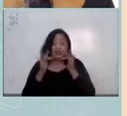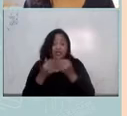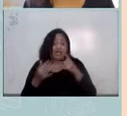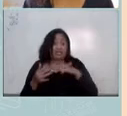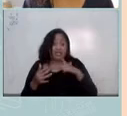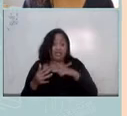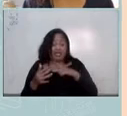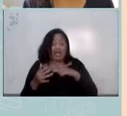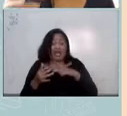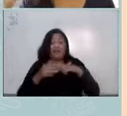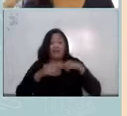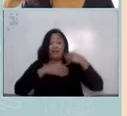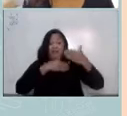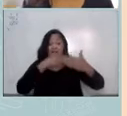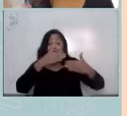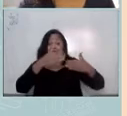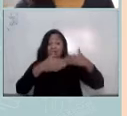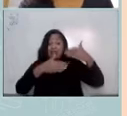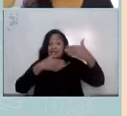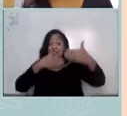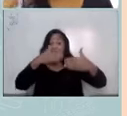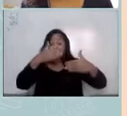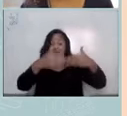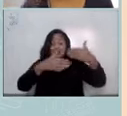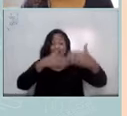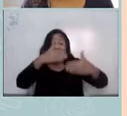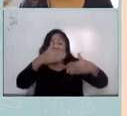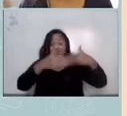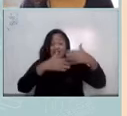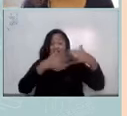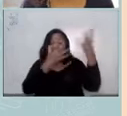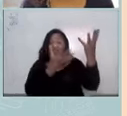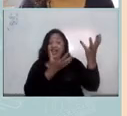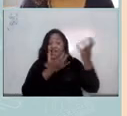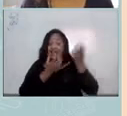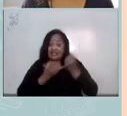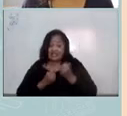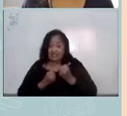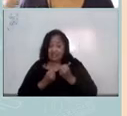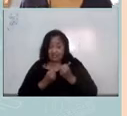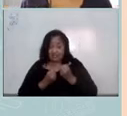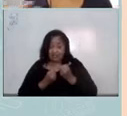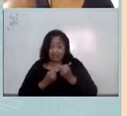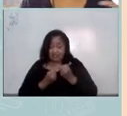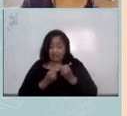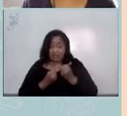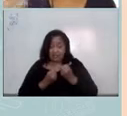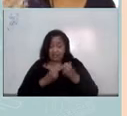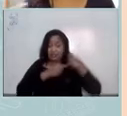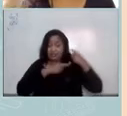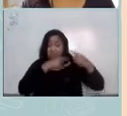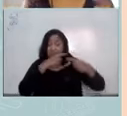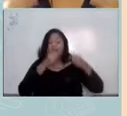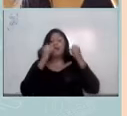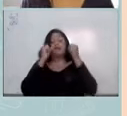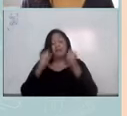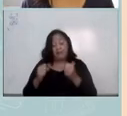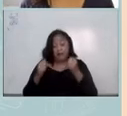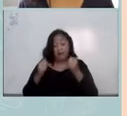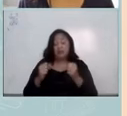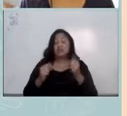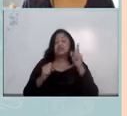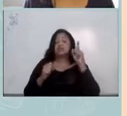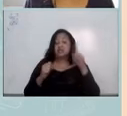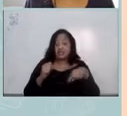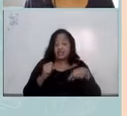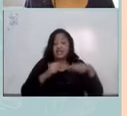gene passa, né, geneticamente, ela vai herdar geneticamente esses genes ali. E aí pode ser que esse gene se